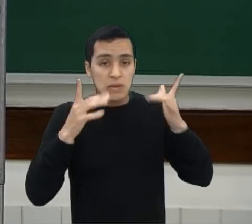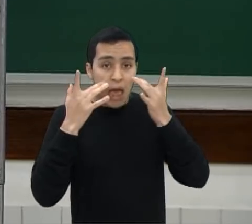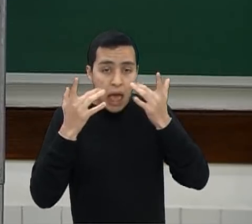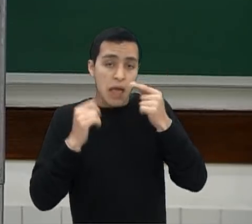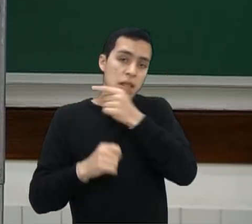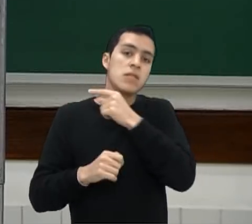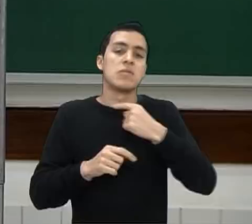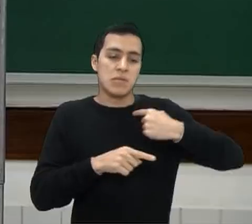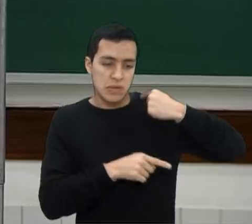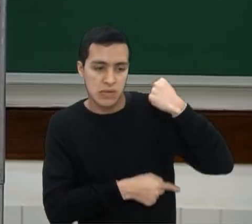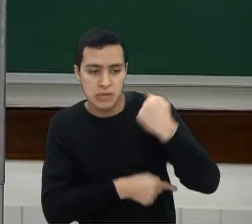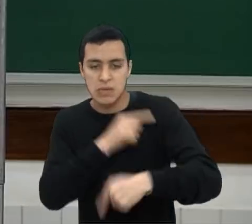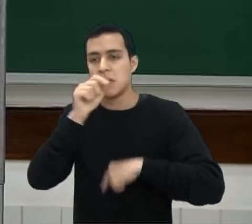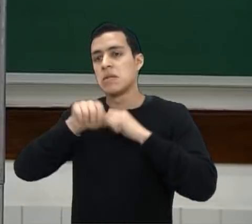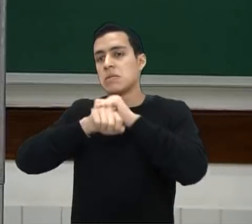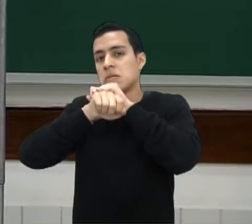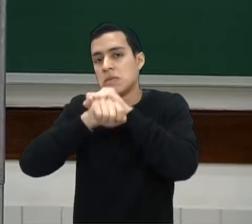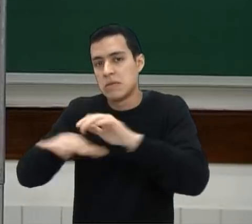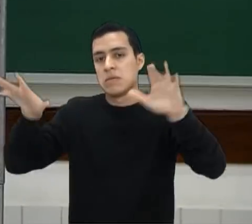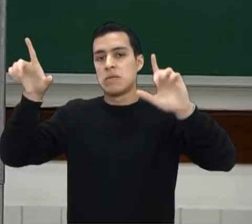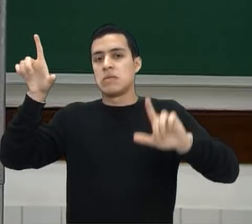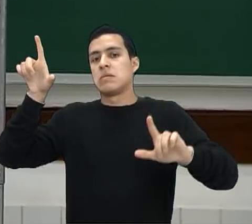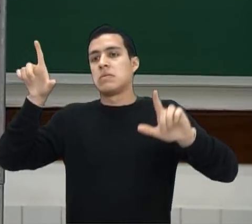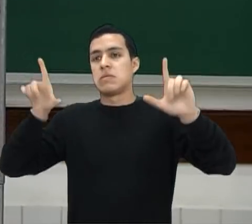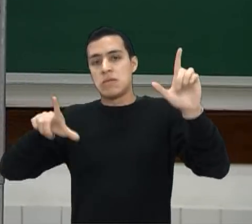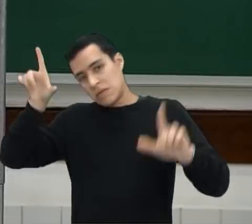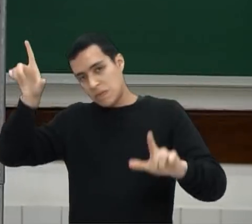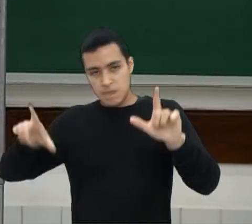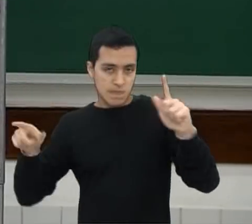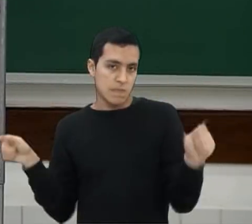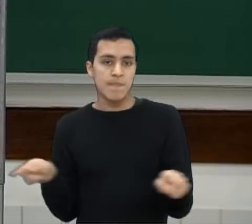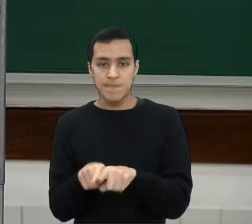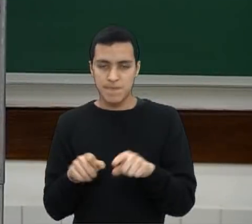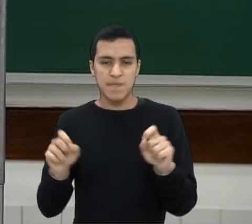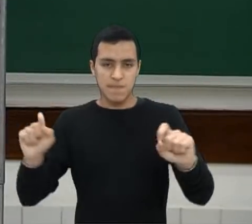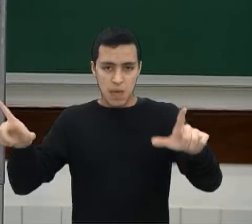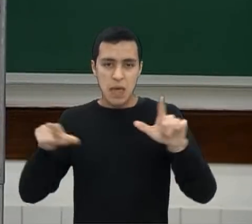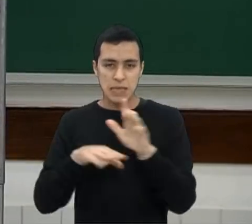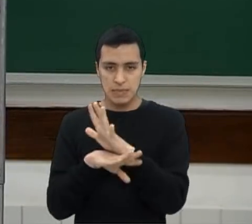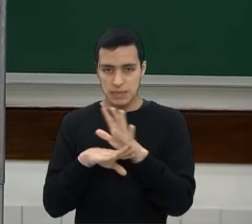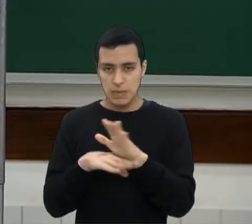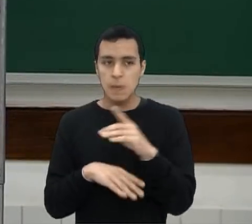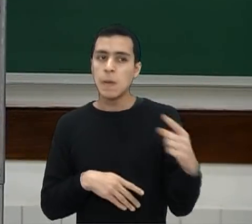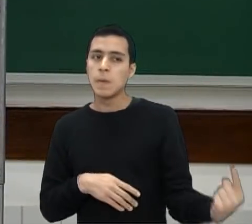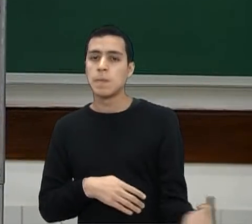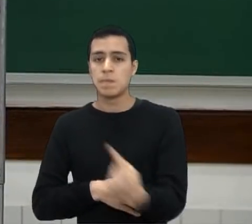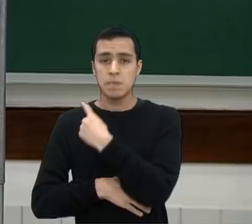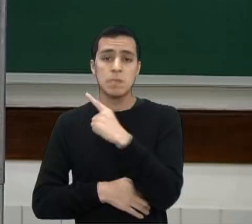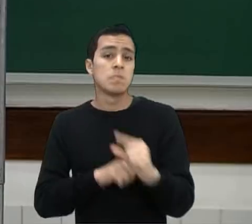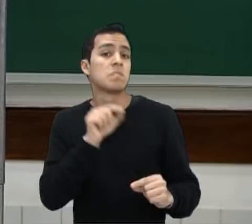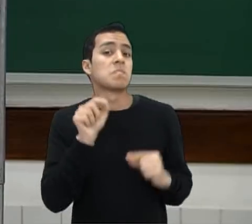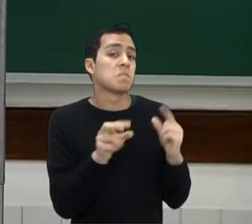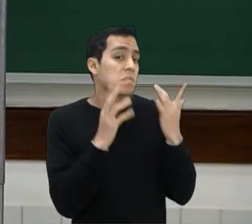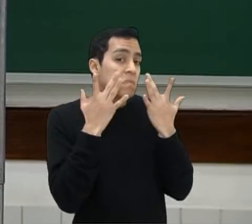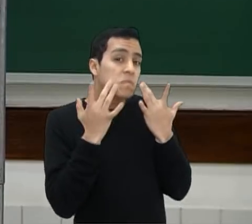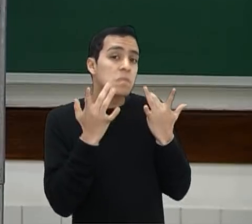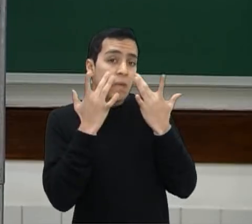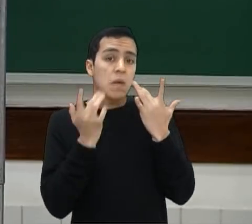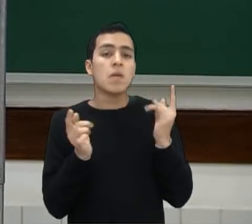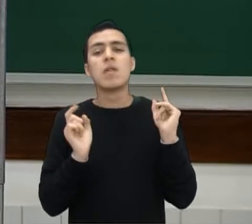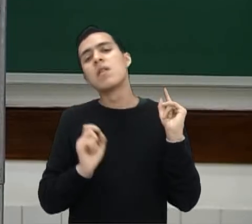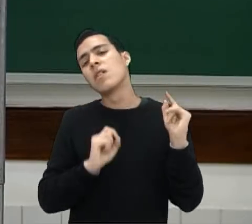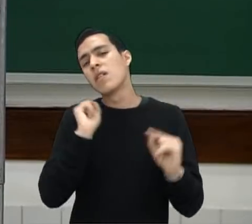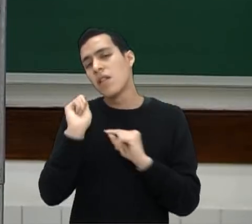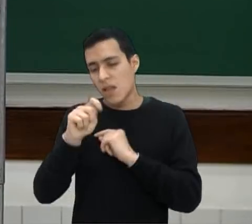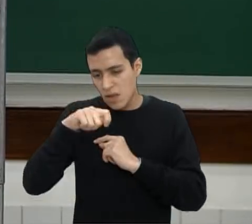foi reproduzida também para a versão cinematográfica. Então, aqui a gente tem que nessa peça, a peça